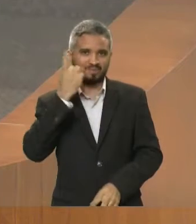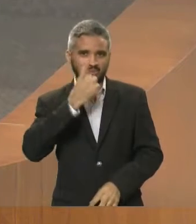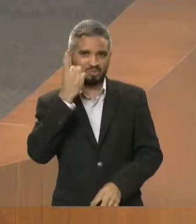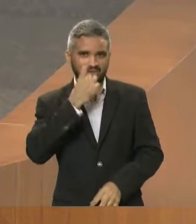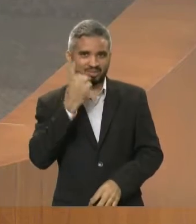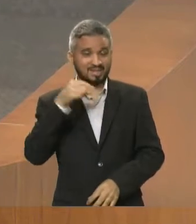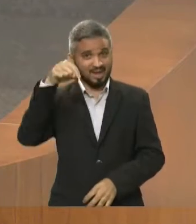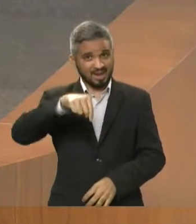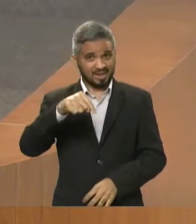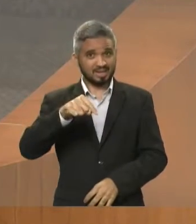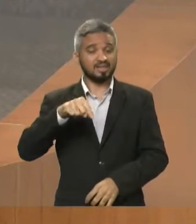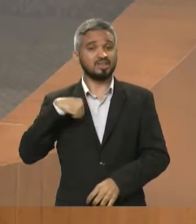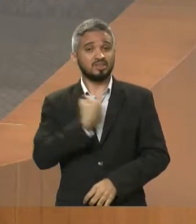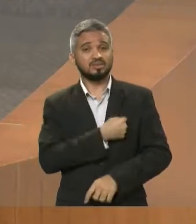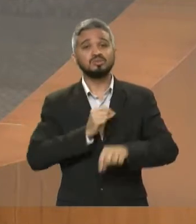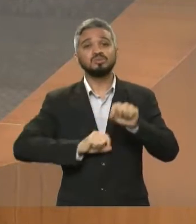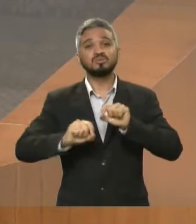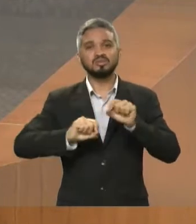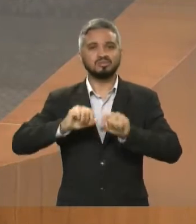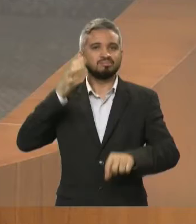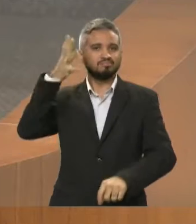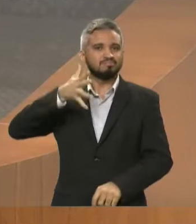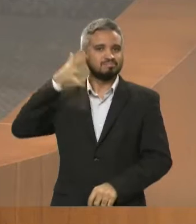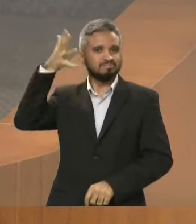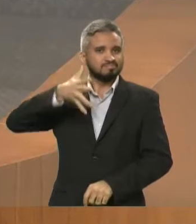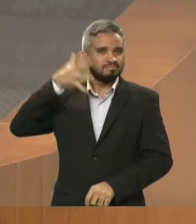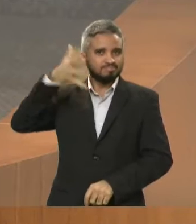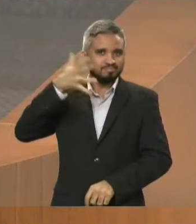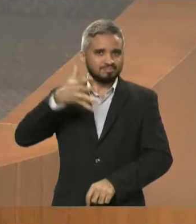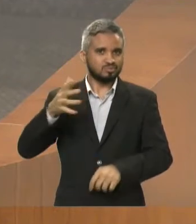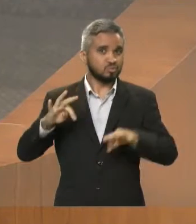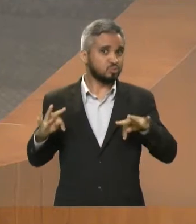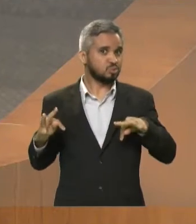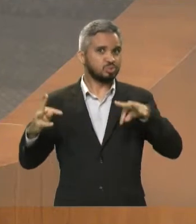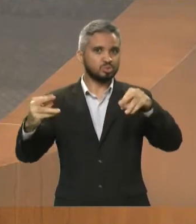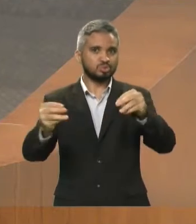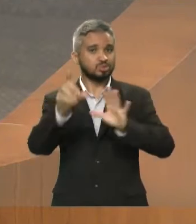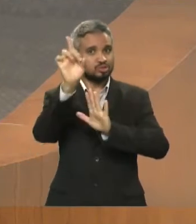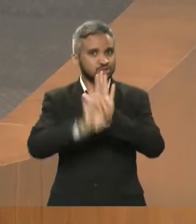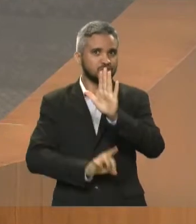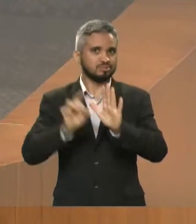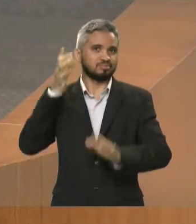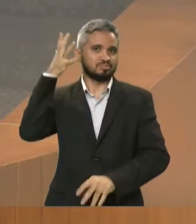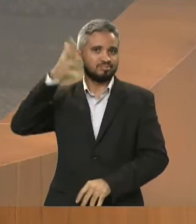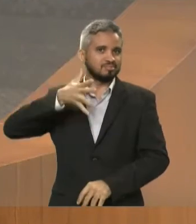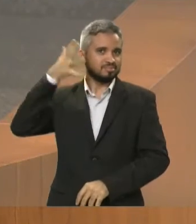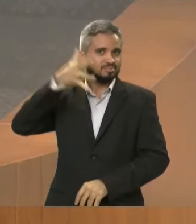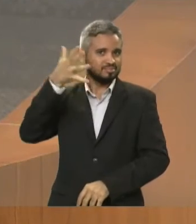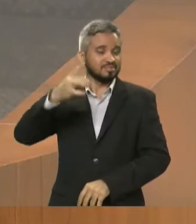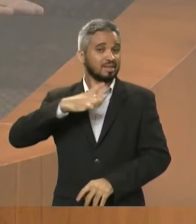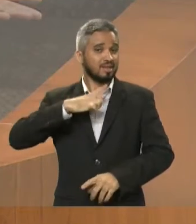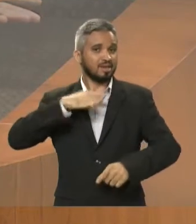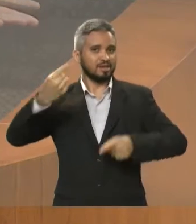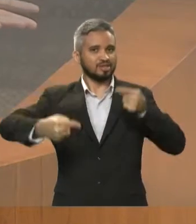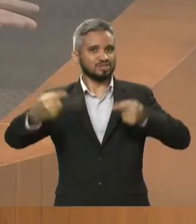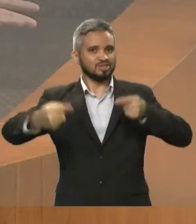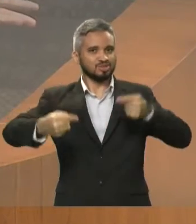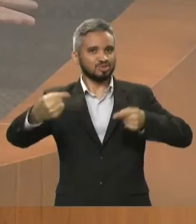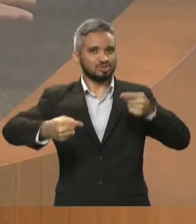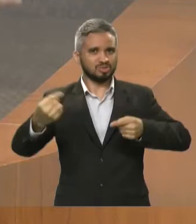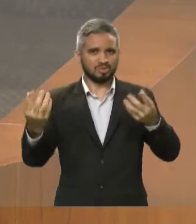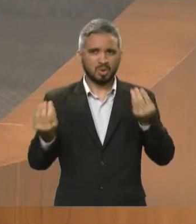parlar. A arte de parlar é o parlamento. É onde temos as discussões. E nem discutir nós